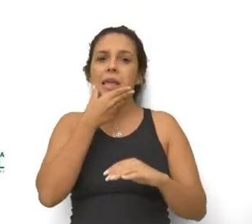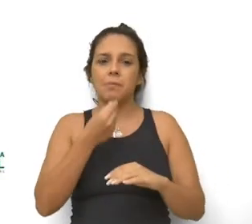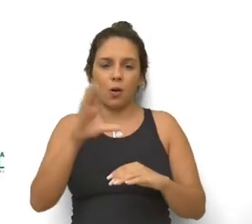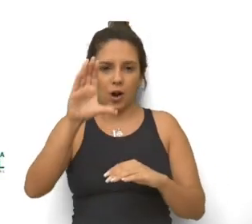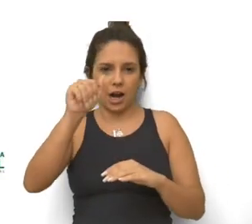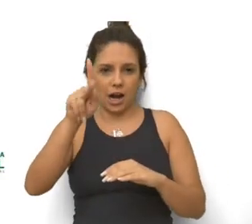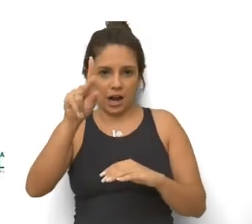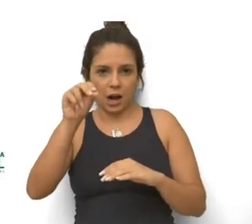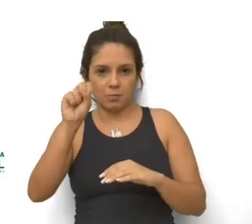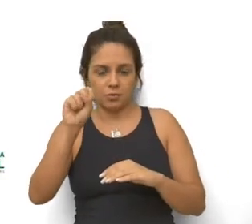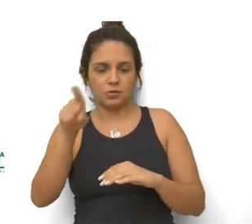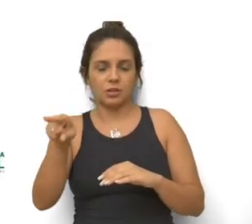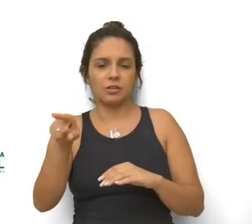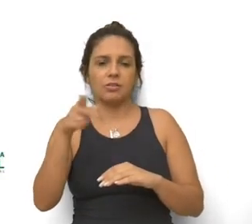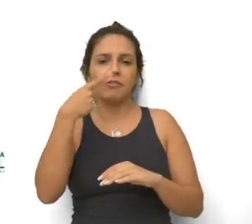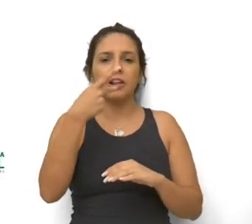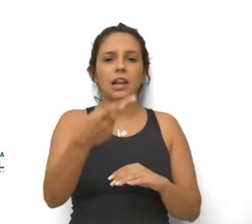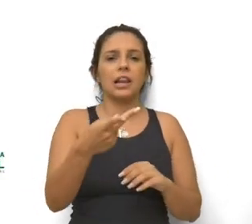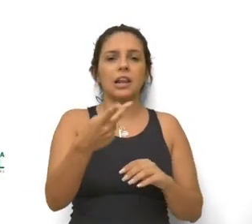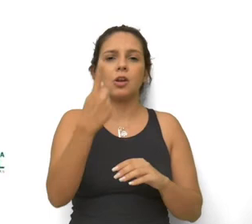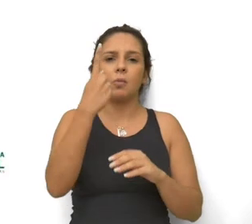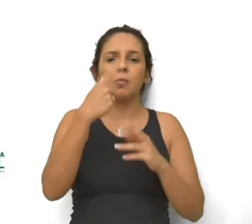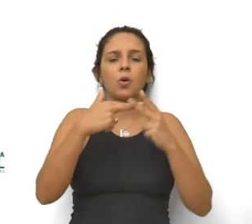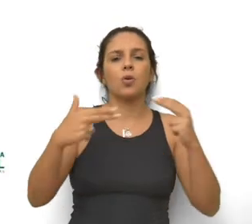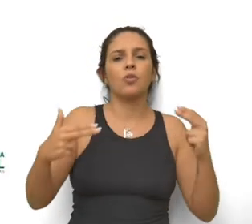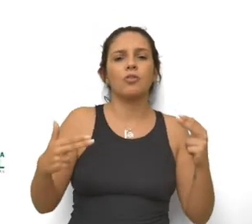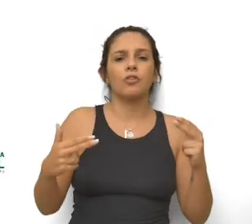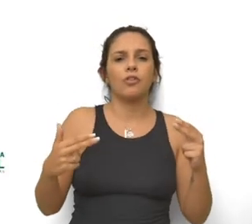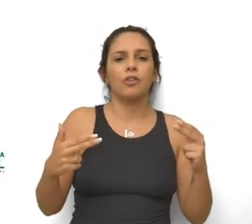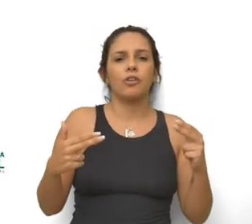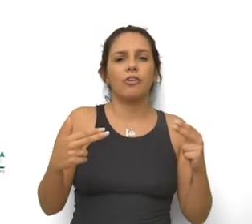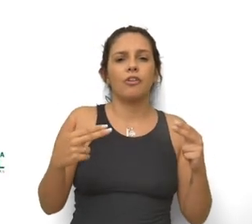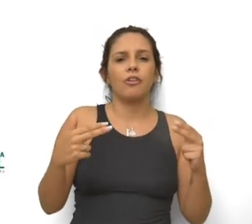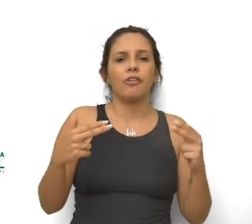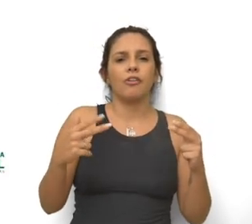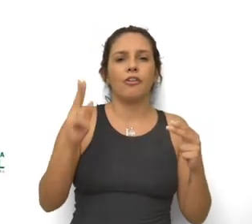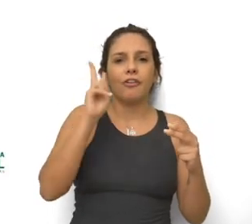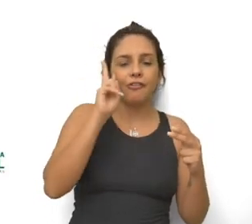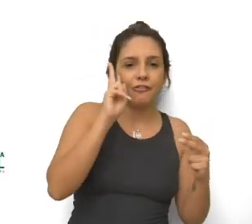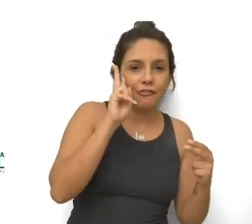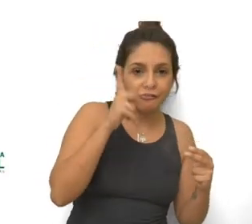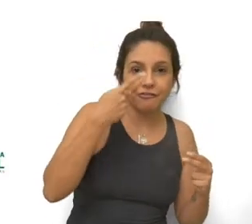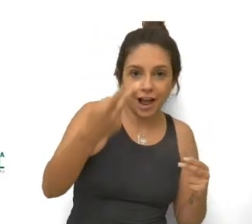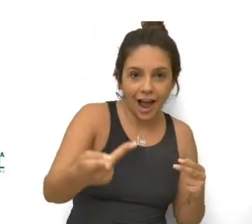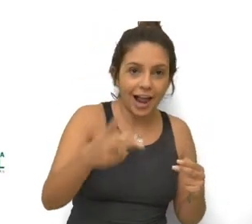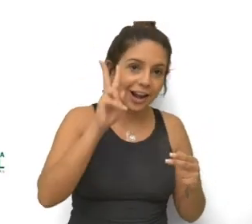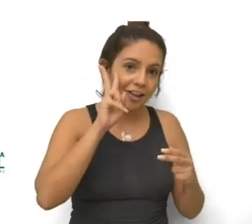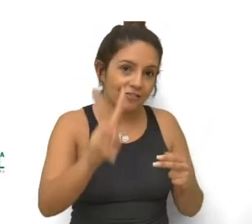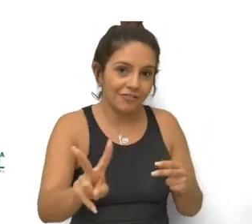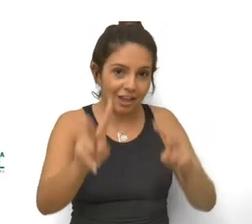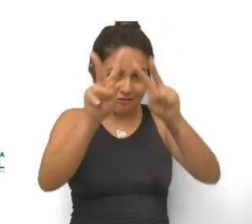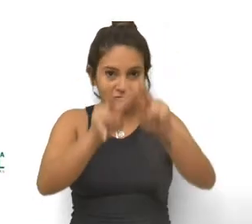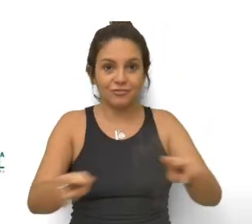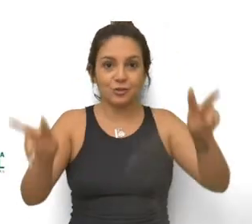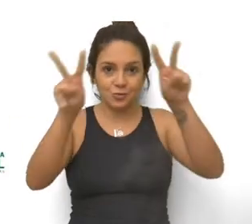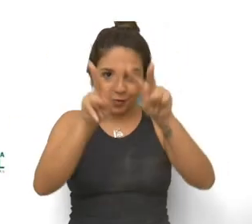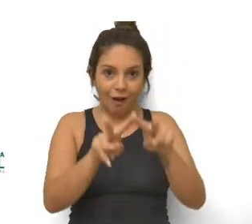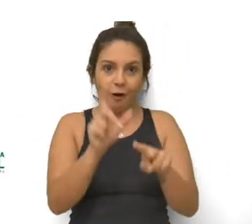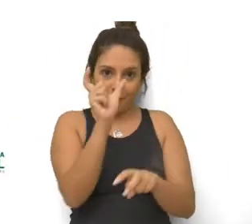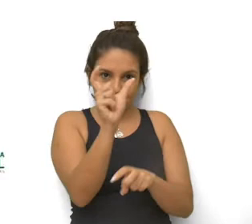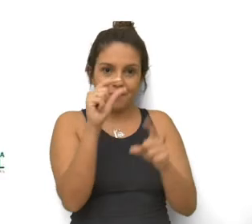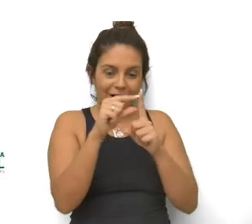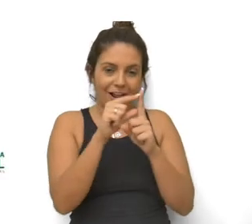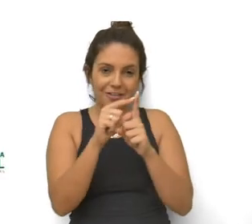Campos, e ele falava que fazia uma coisa que era verbo-voco-visual. Me veio essa palavra na hora que vocês